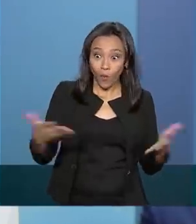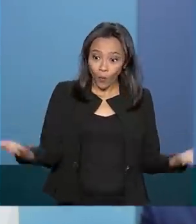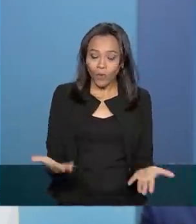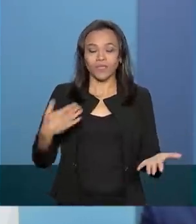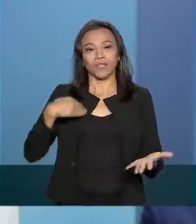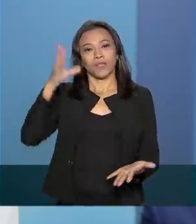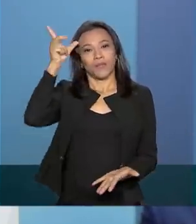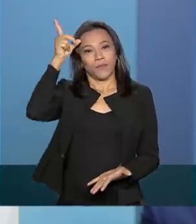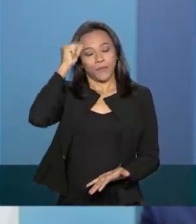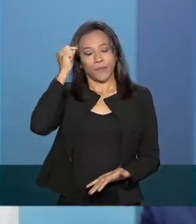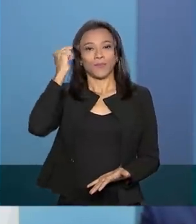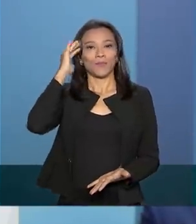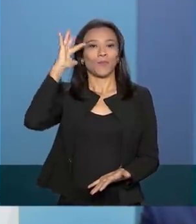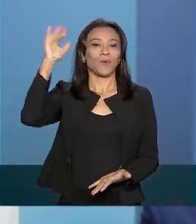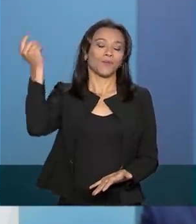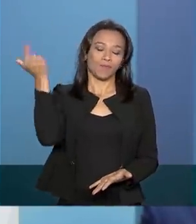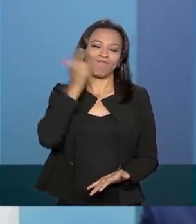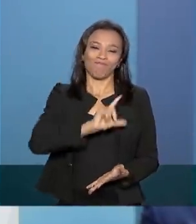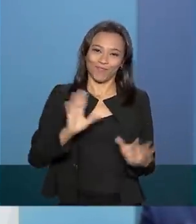sonho.